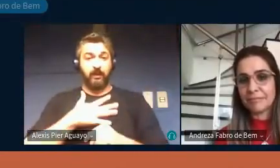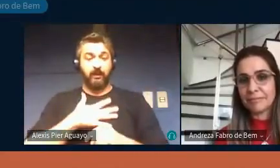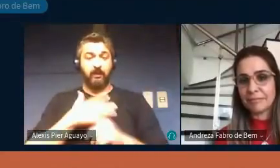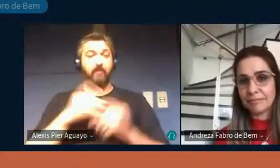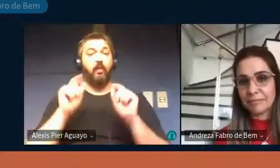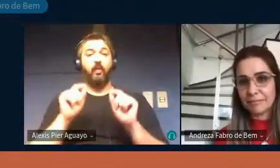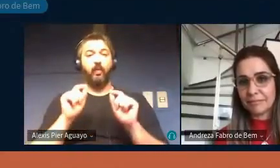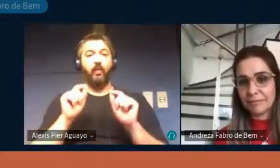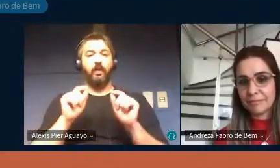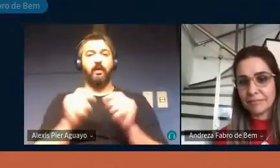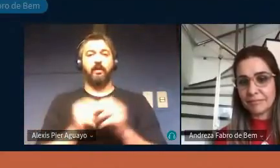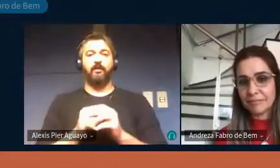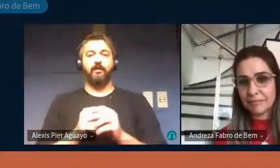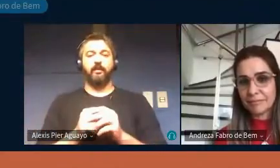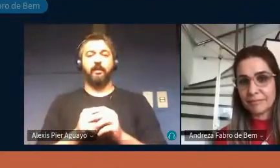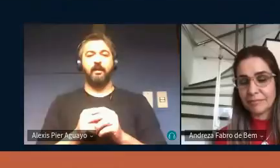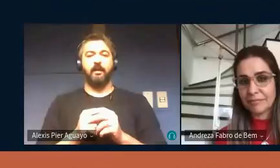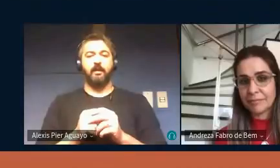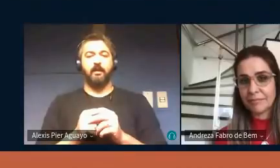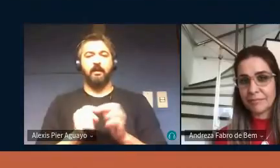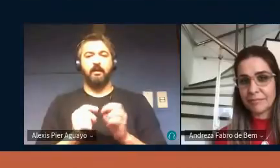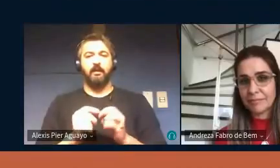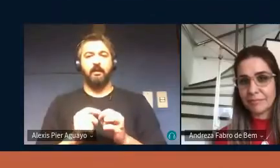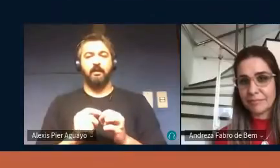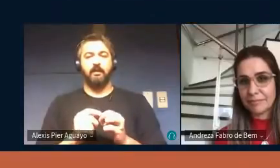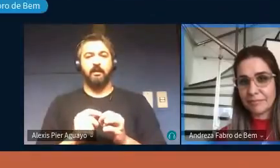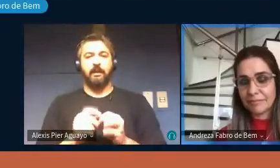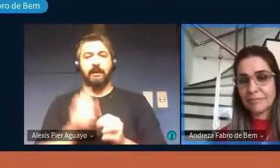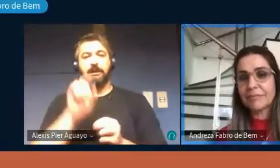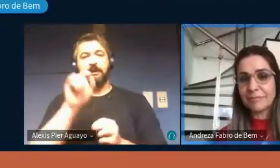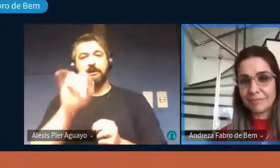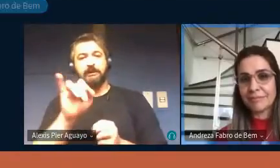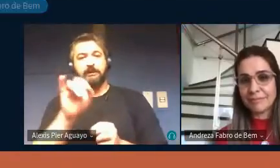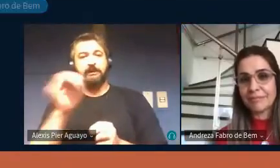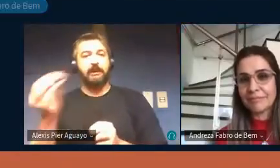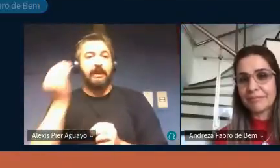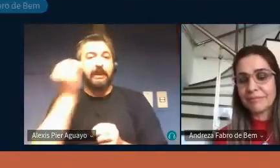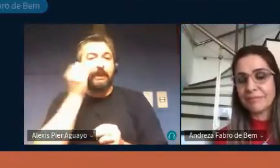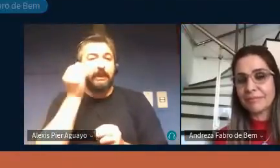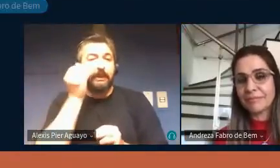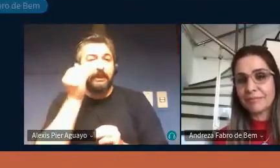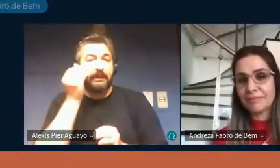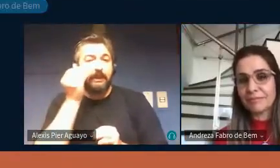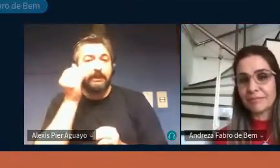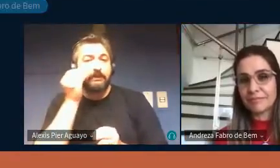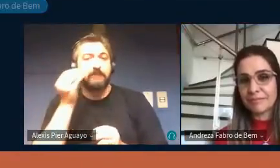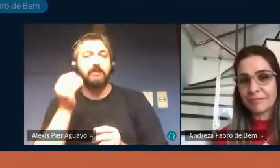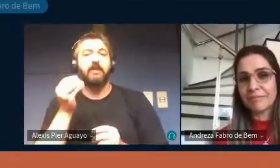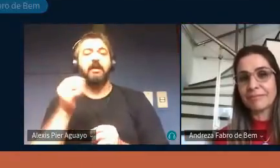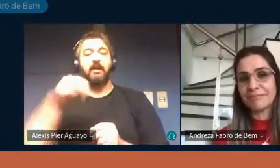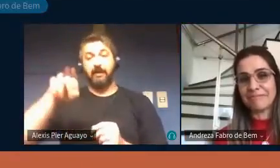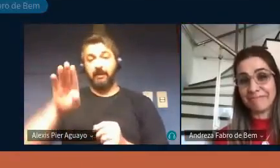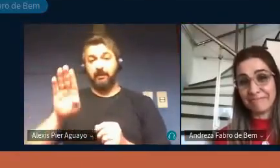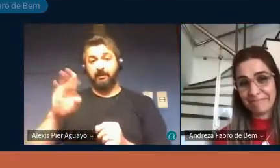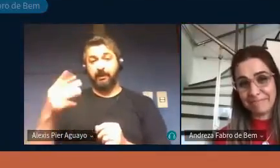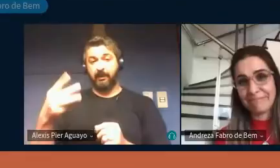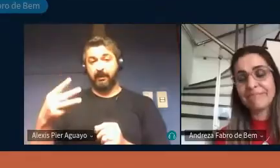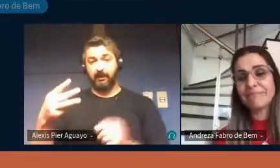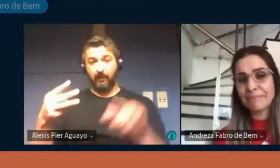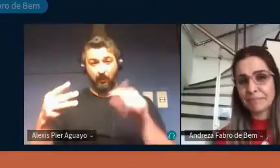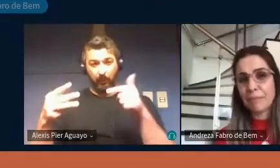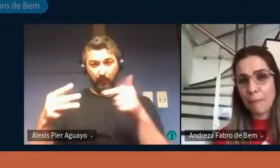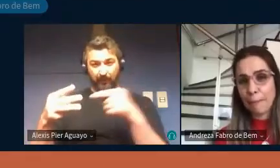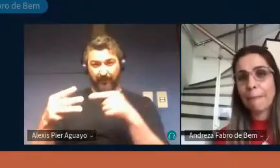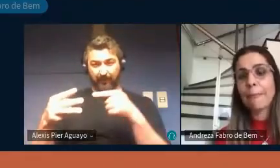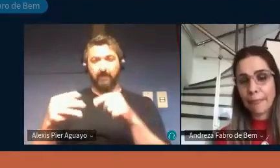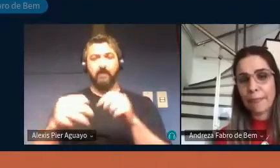justamente essa, né? Se não teria como testar, não tendo um NB3, né? Testar ou só com